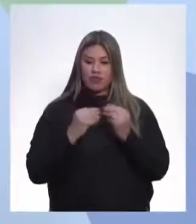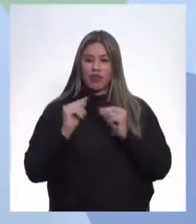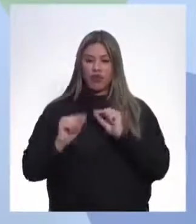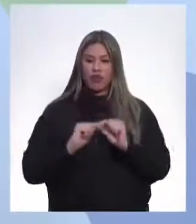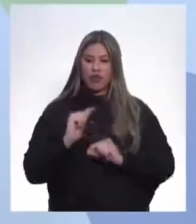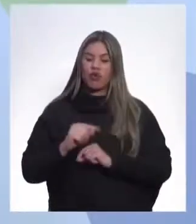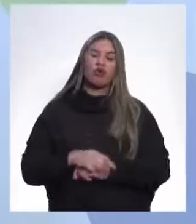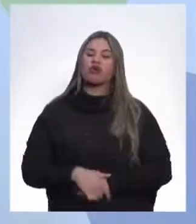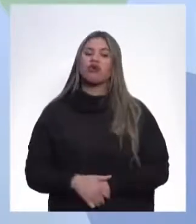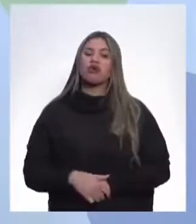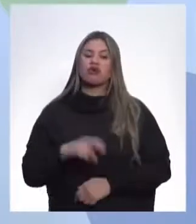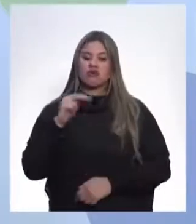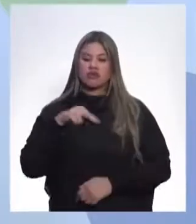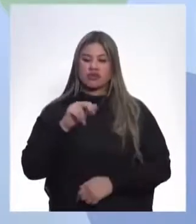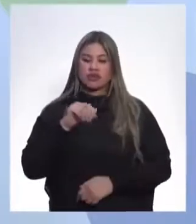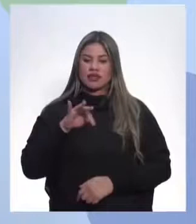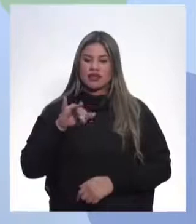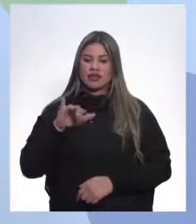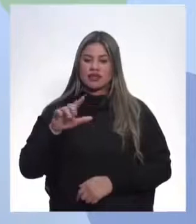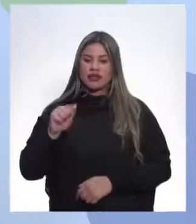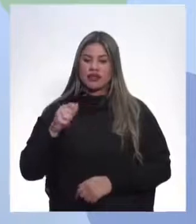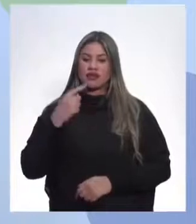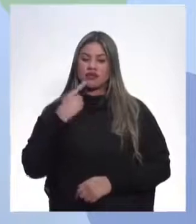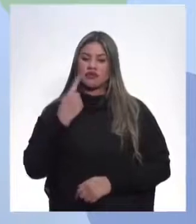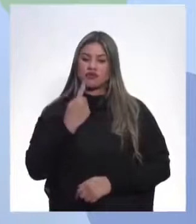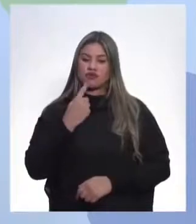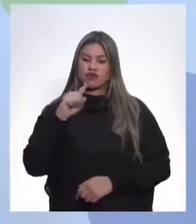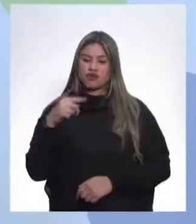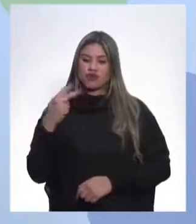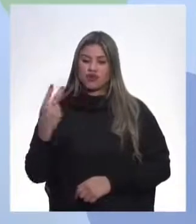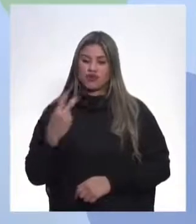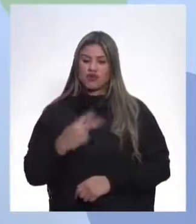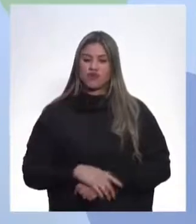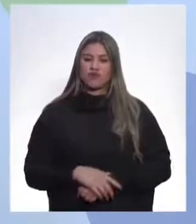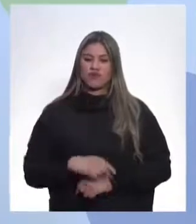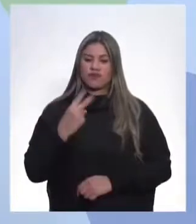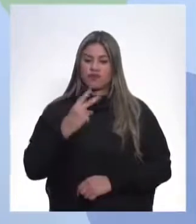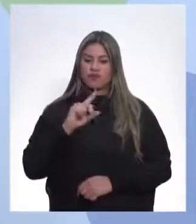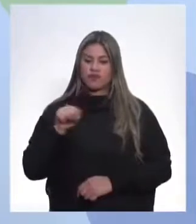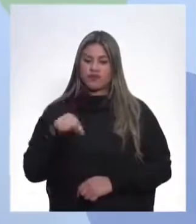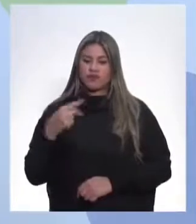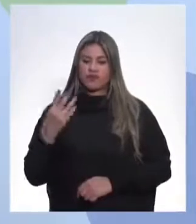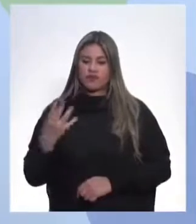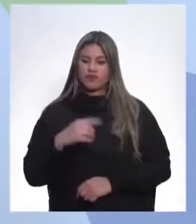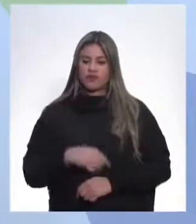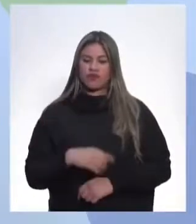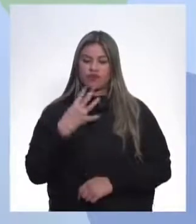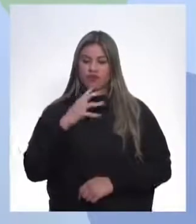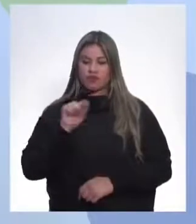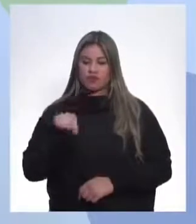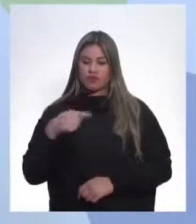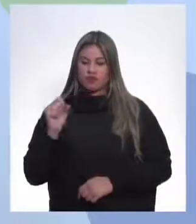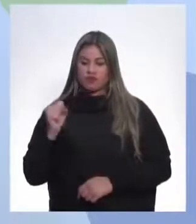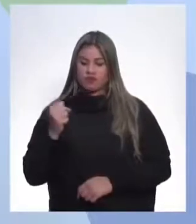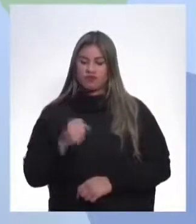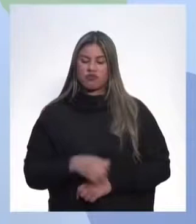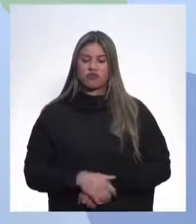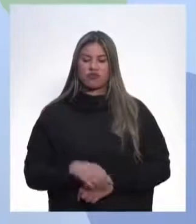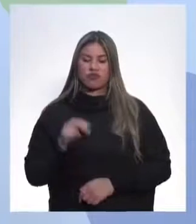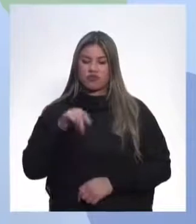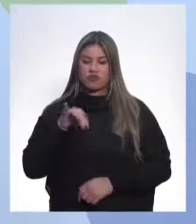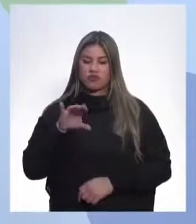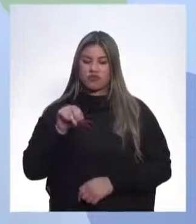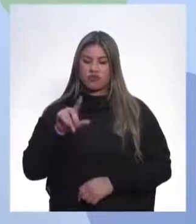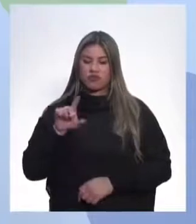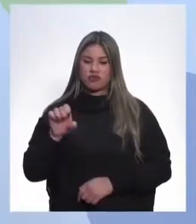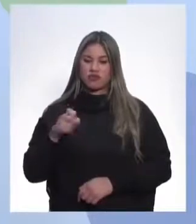exemplo, a Natália colocou 1 e 2, 2 e 4, 4 e 8. A Nicole